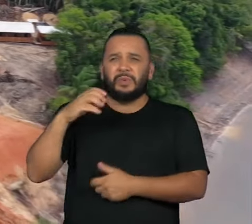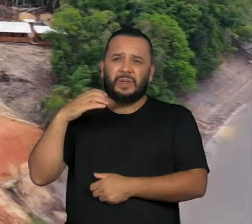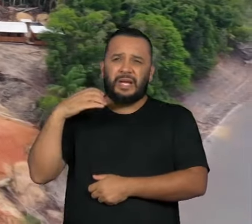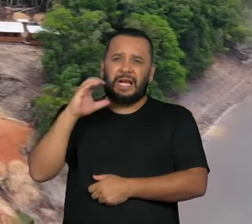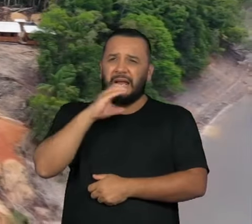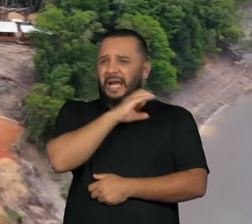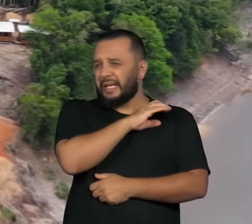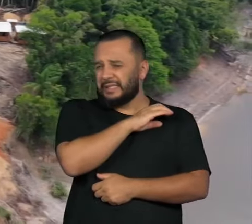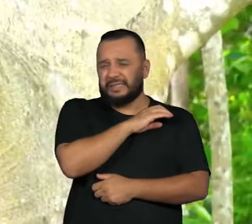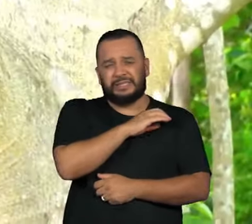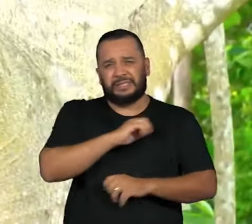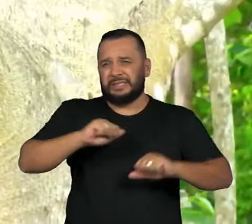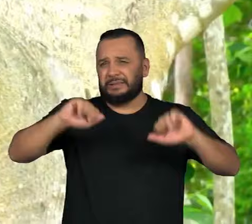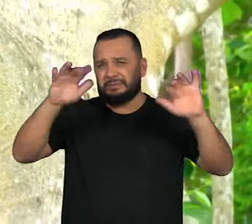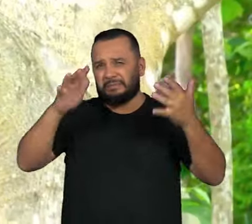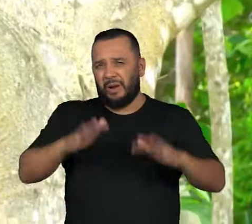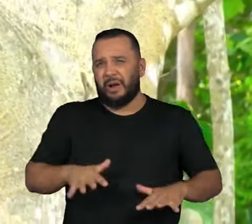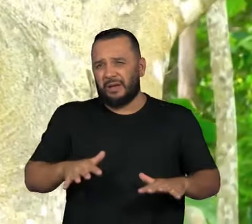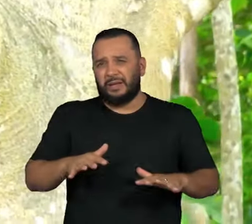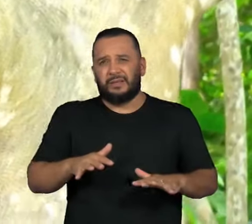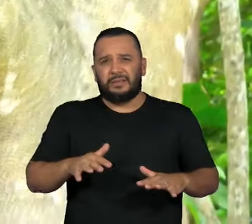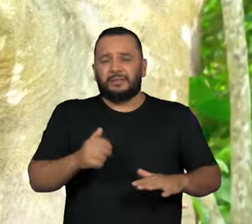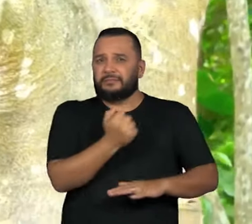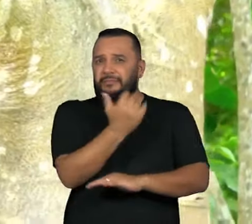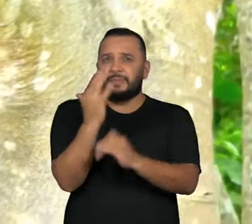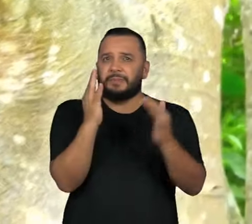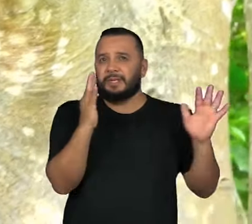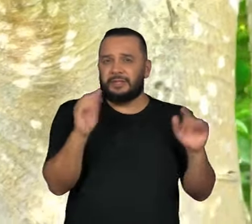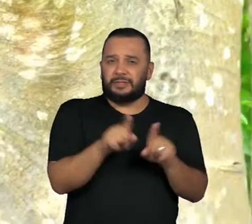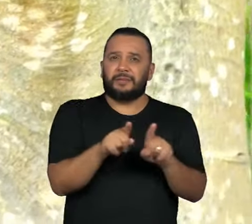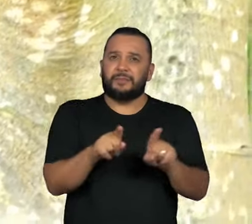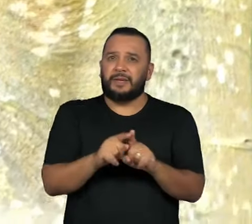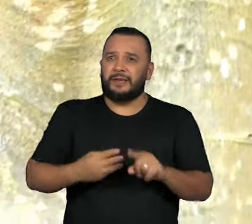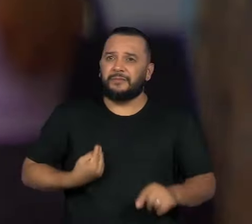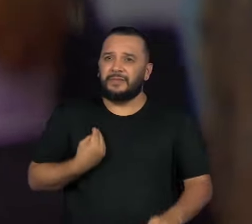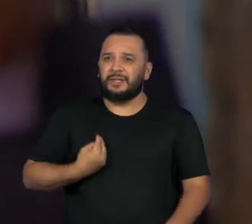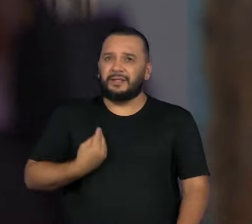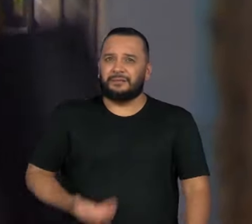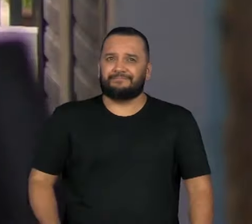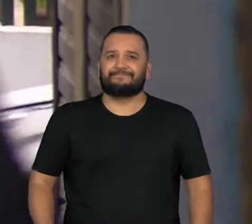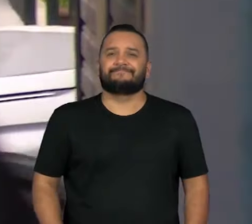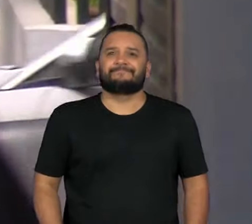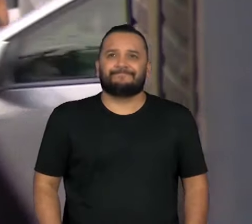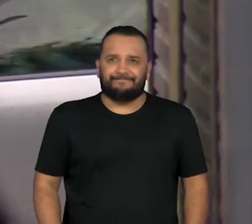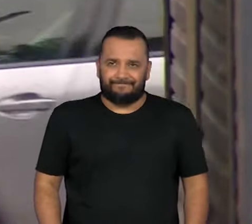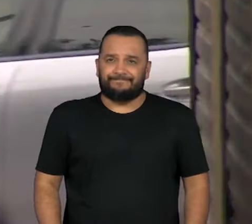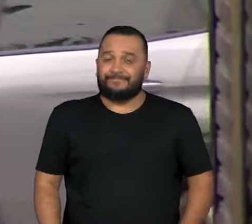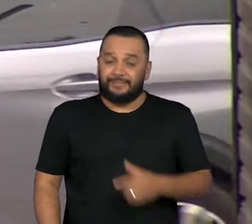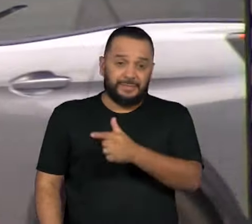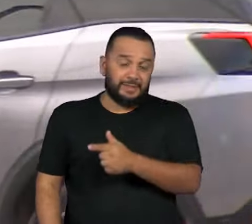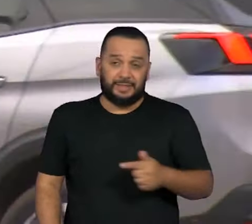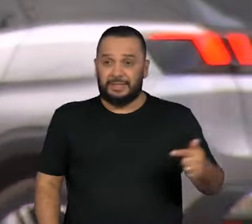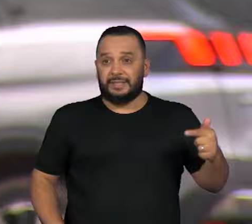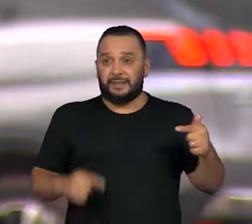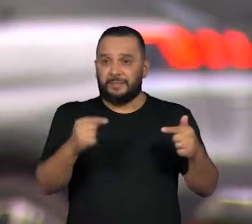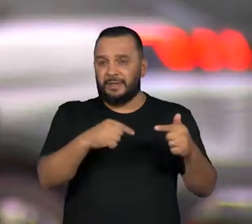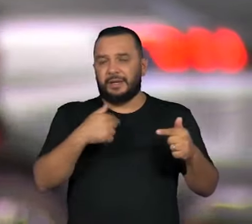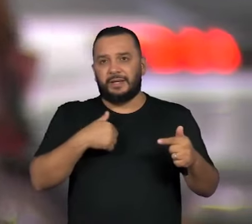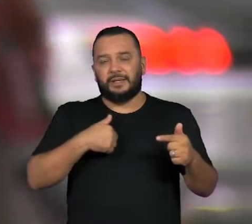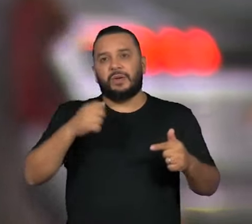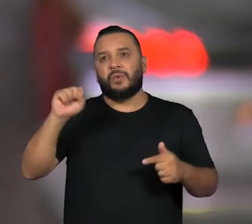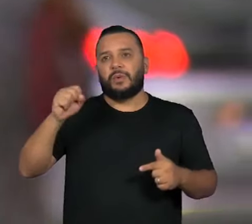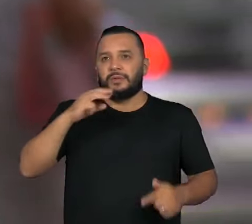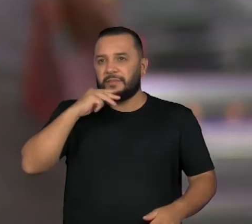efeitos desastrosos para o meio ambiente e para os seres vivos. Na semana em que se comemora o 8